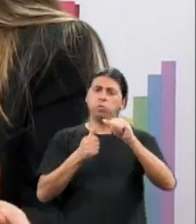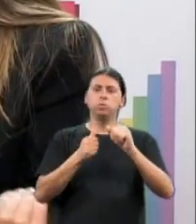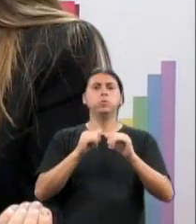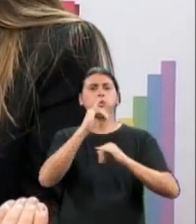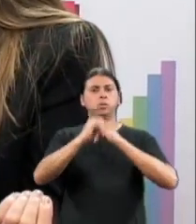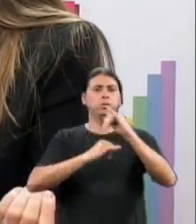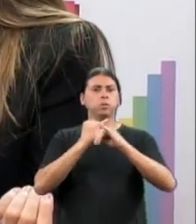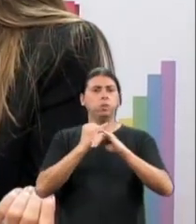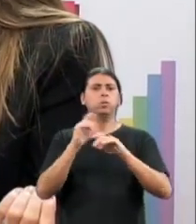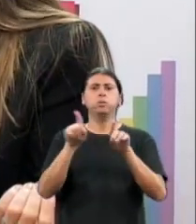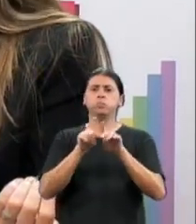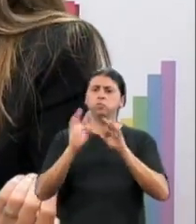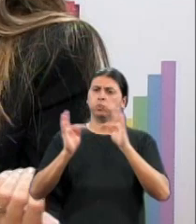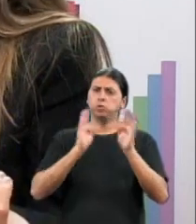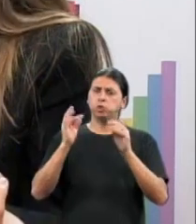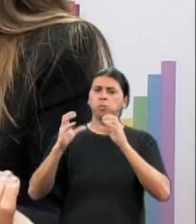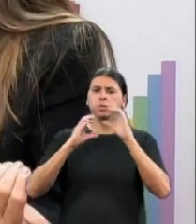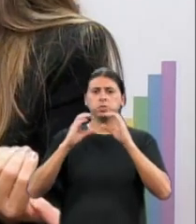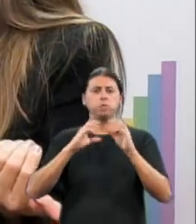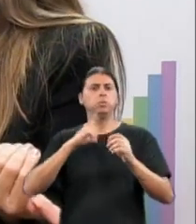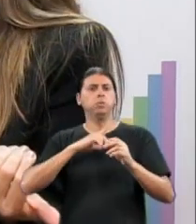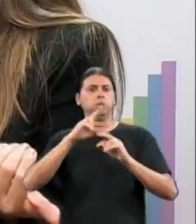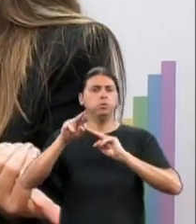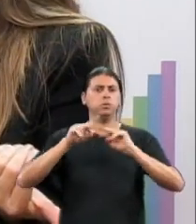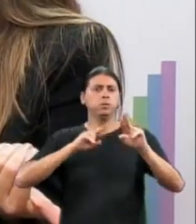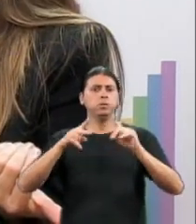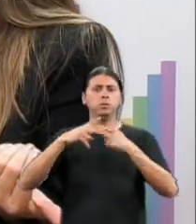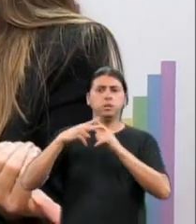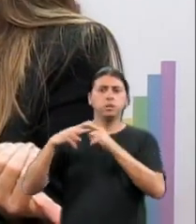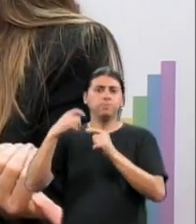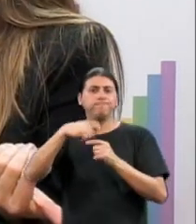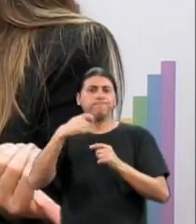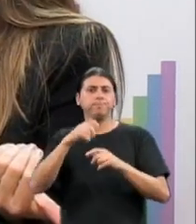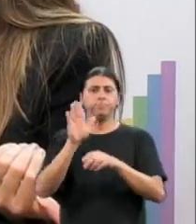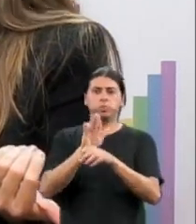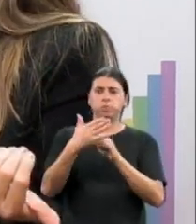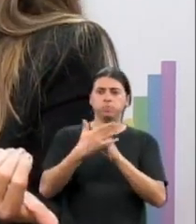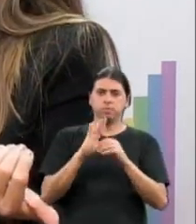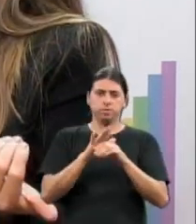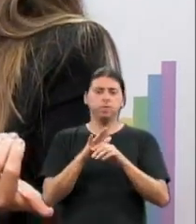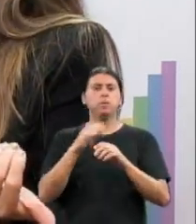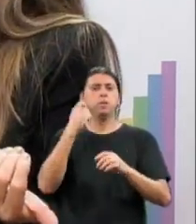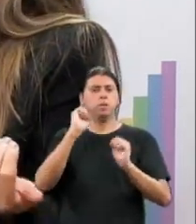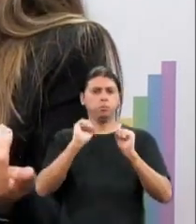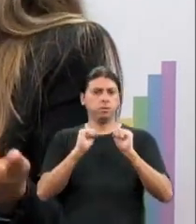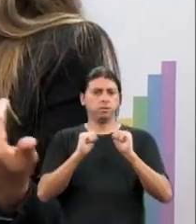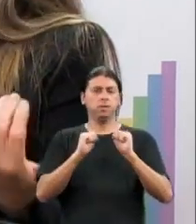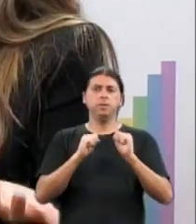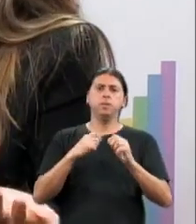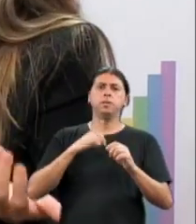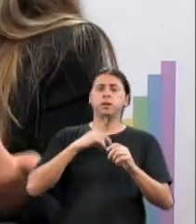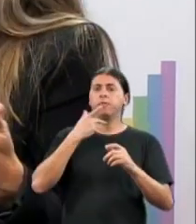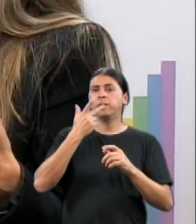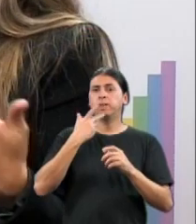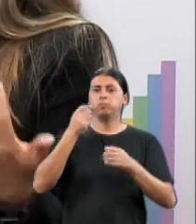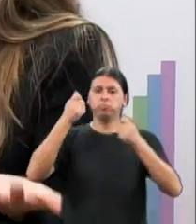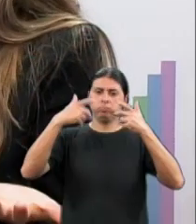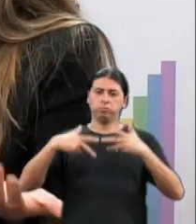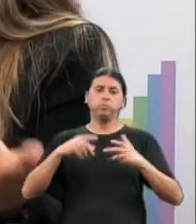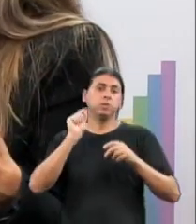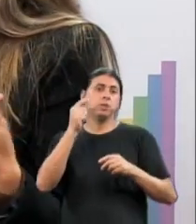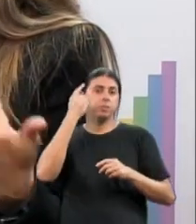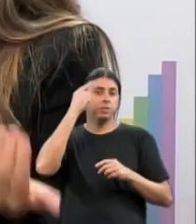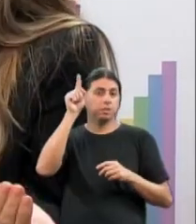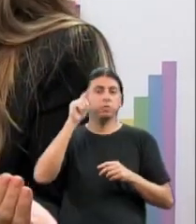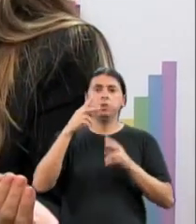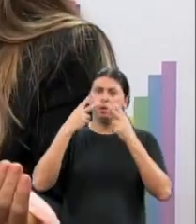tecnologia, da informação e da comunicação, outros aparatos se tornam necessários para que eu possa dizer o que eu estou pensando, o que eu estou